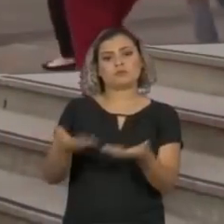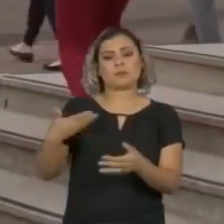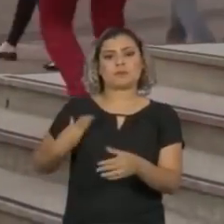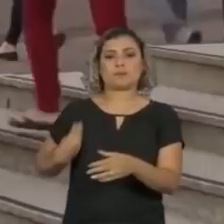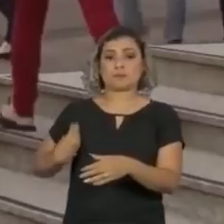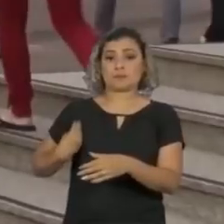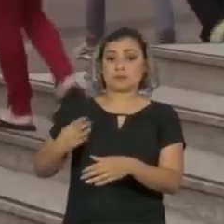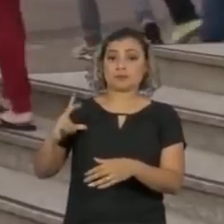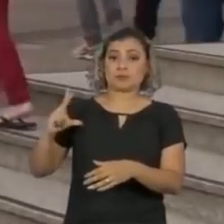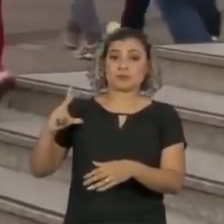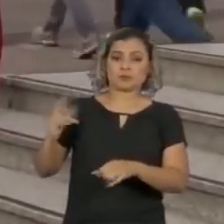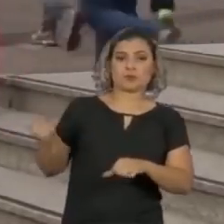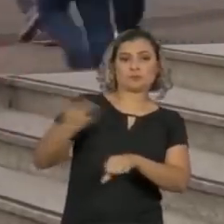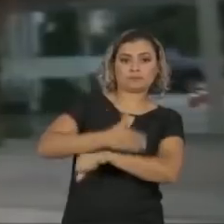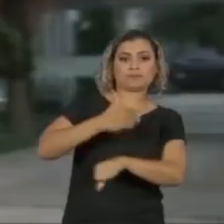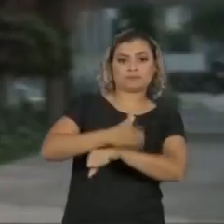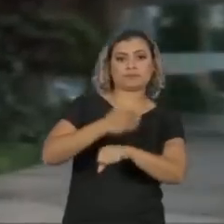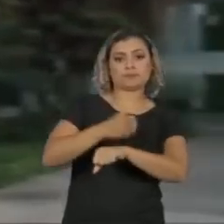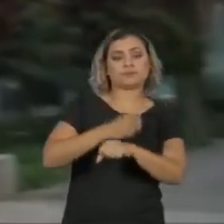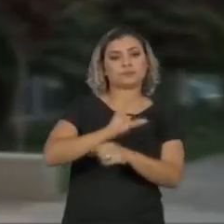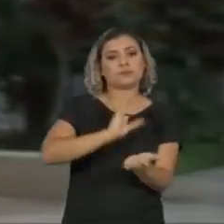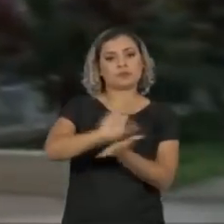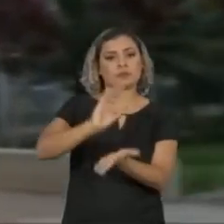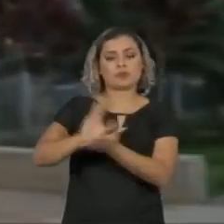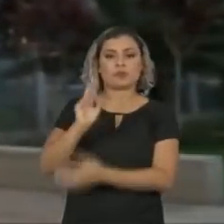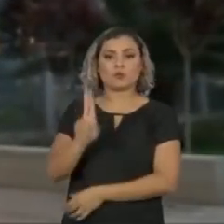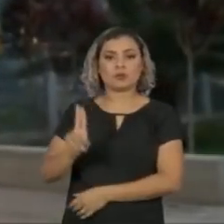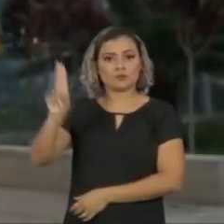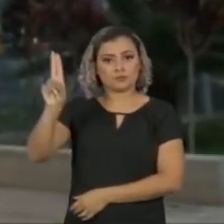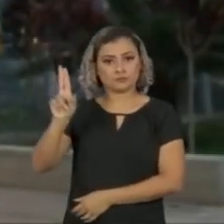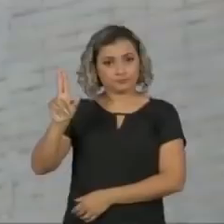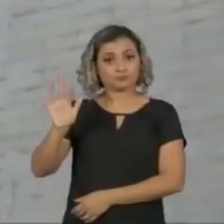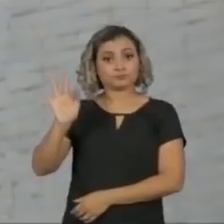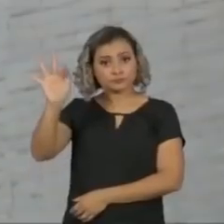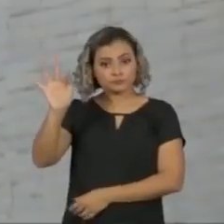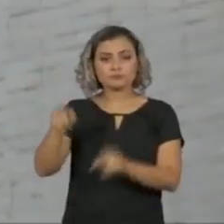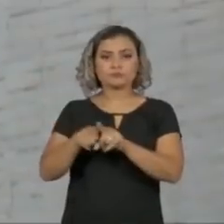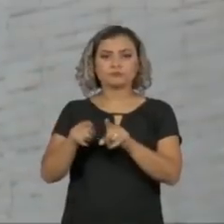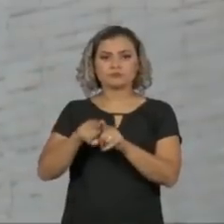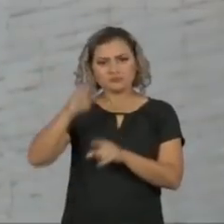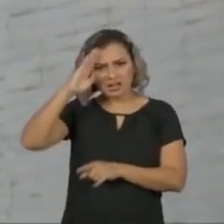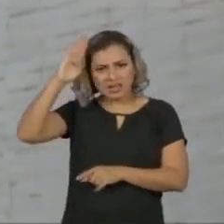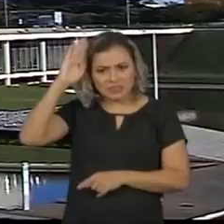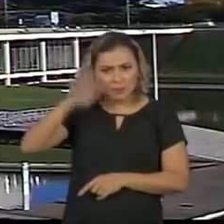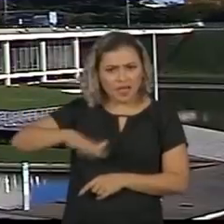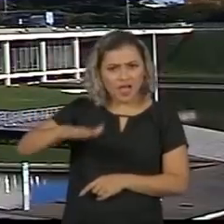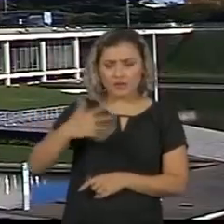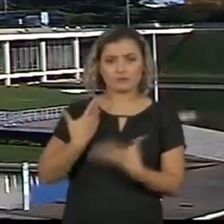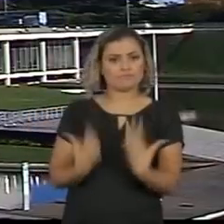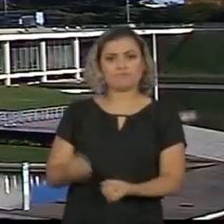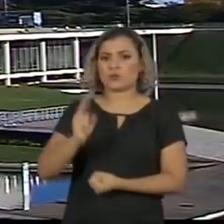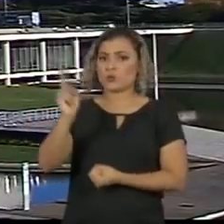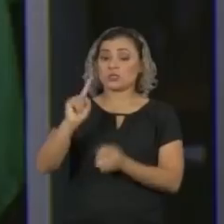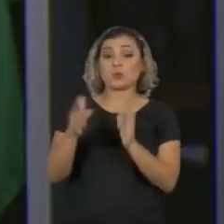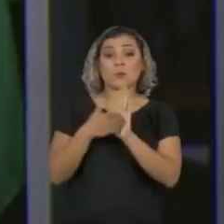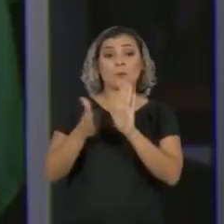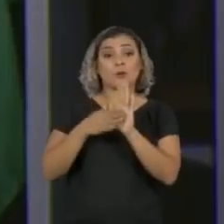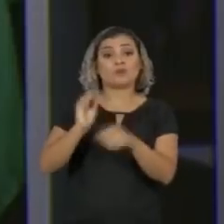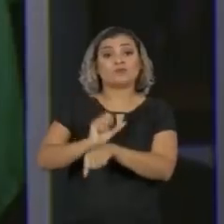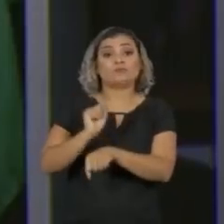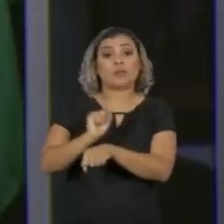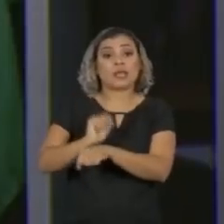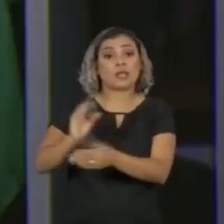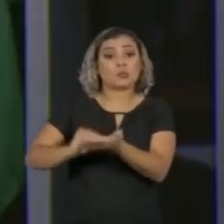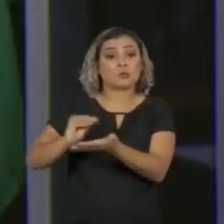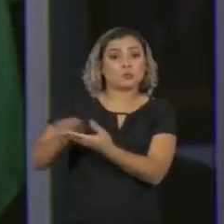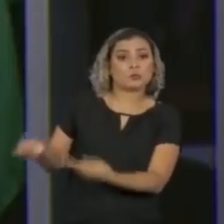iniciativa privada nas universidades federais. Mal recebida na comunidade acadêmica, a proposta ainda não foi enviada ao Congresso. Arnaldo